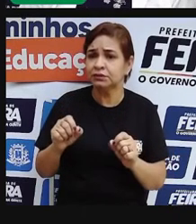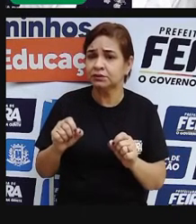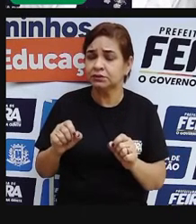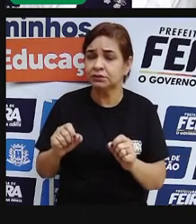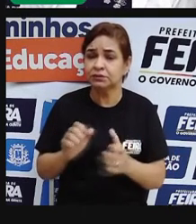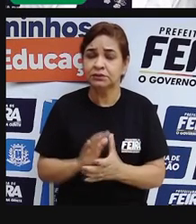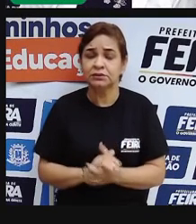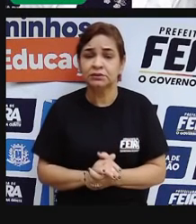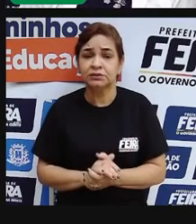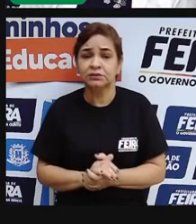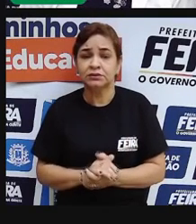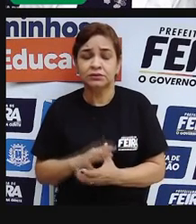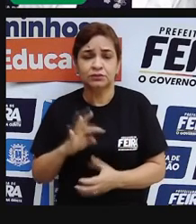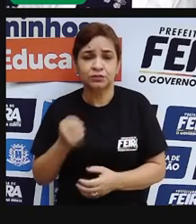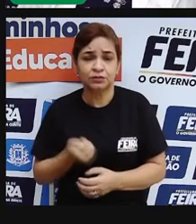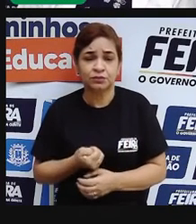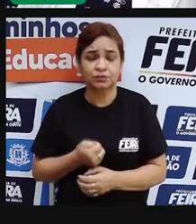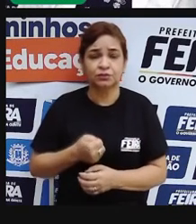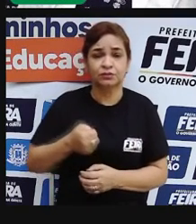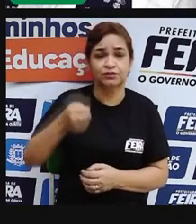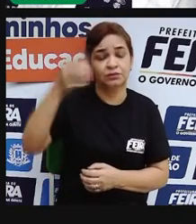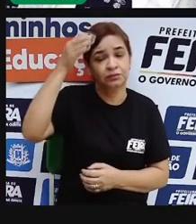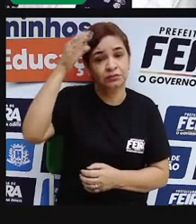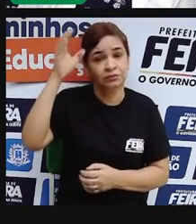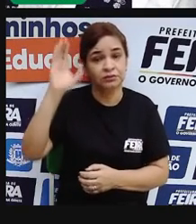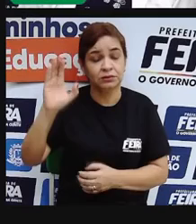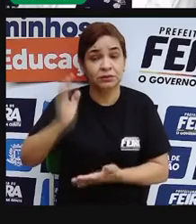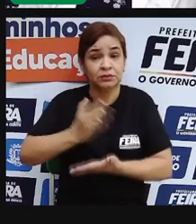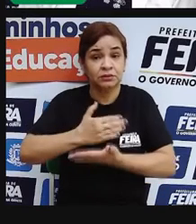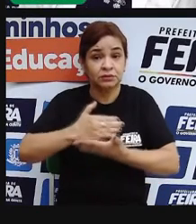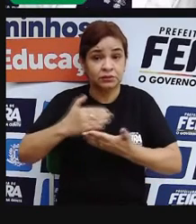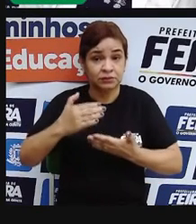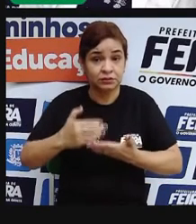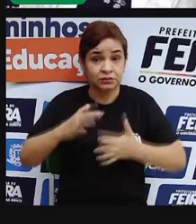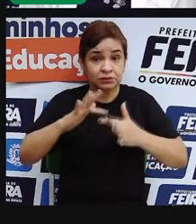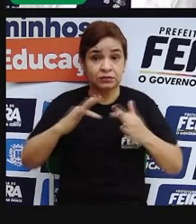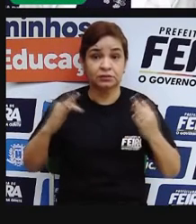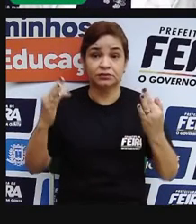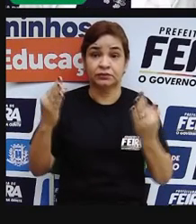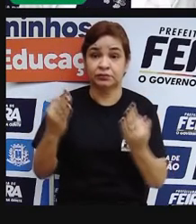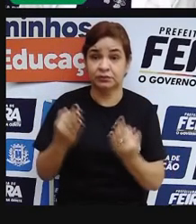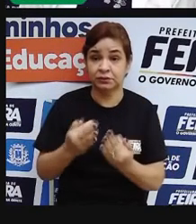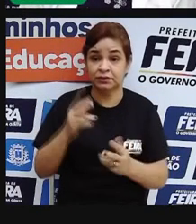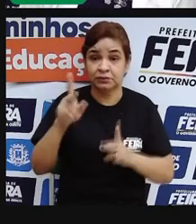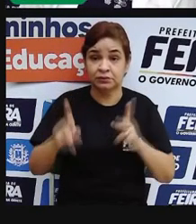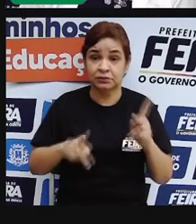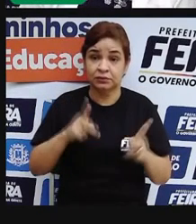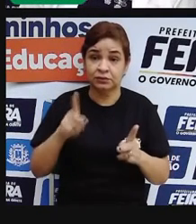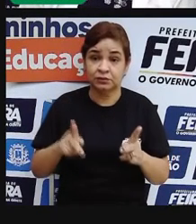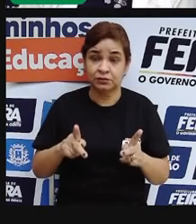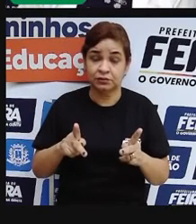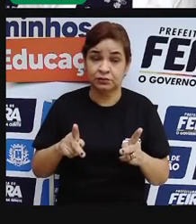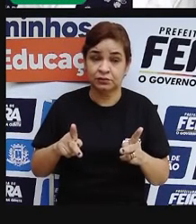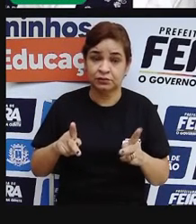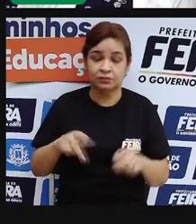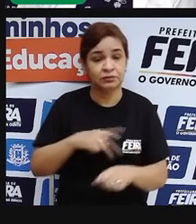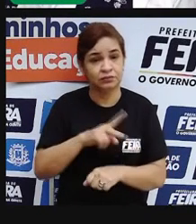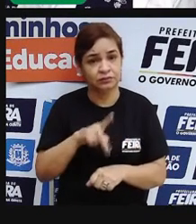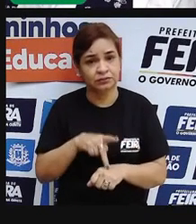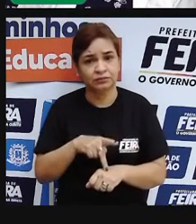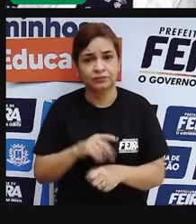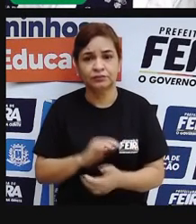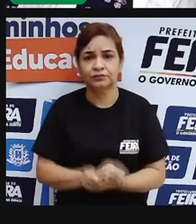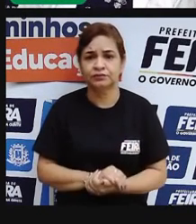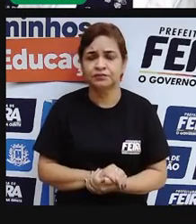de nossas práticas culturais e que deram origem a nossa família ovo e ou nação E